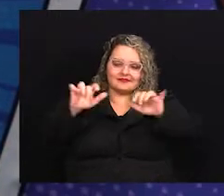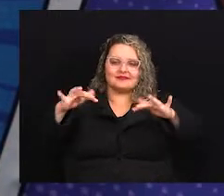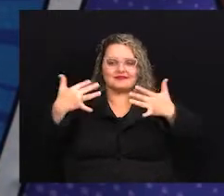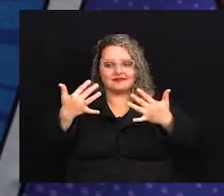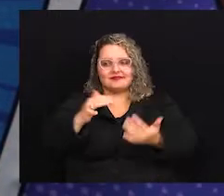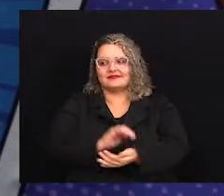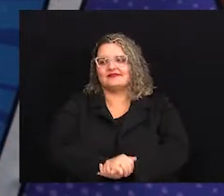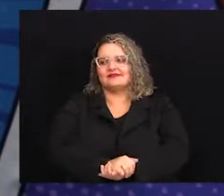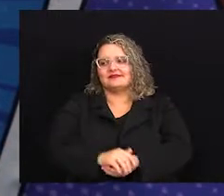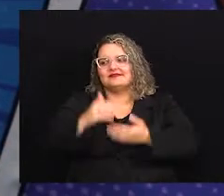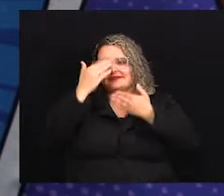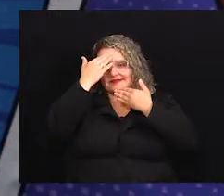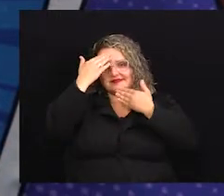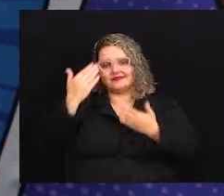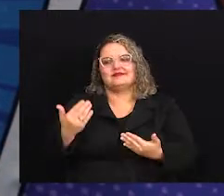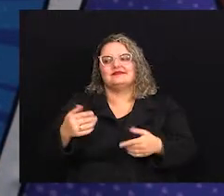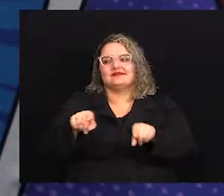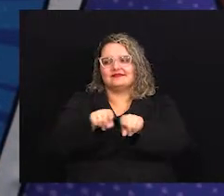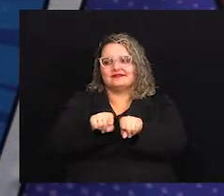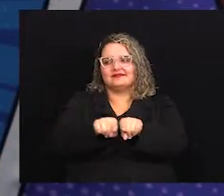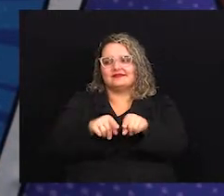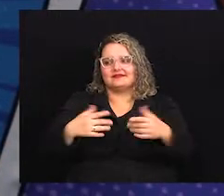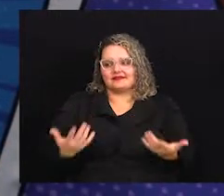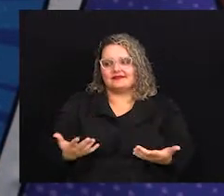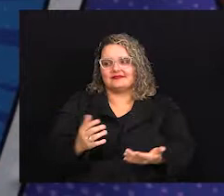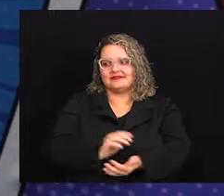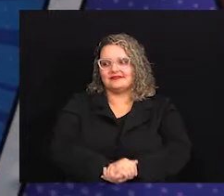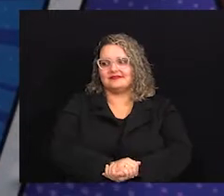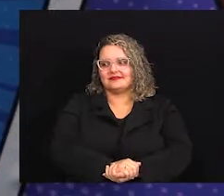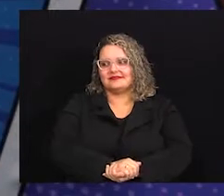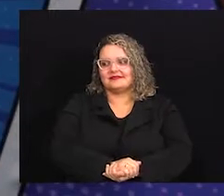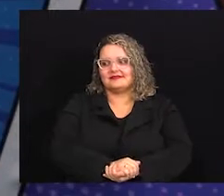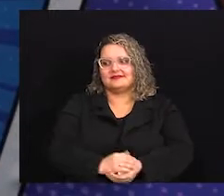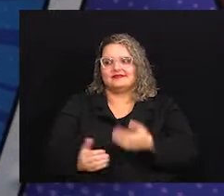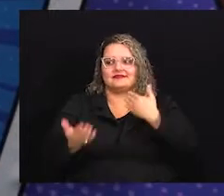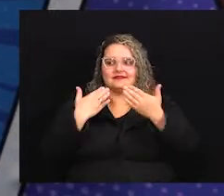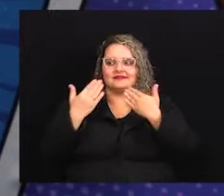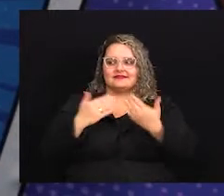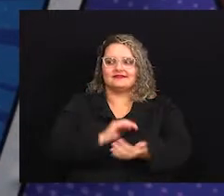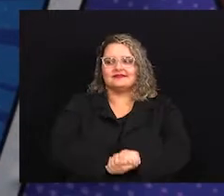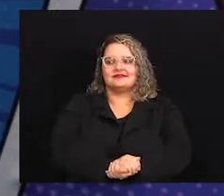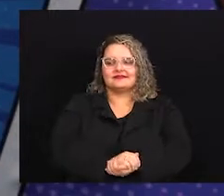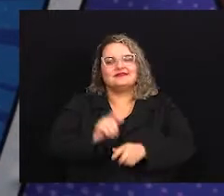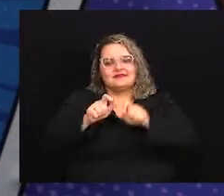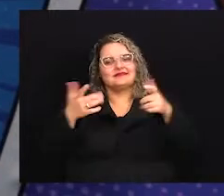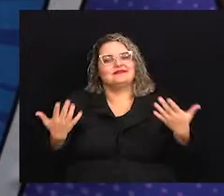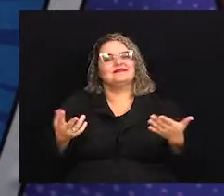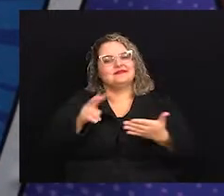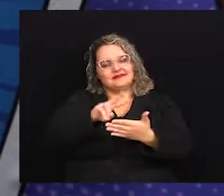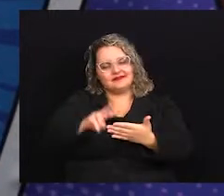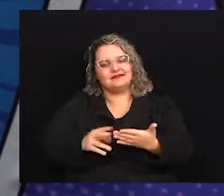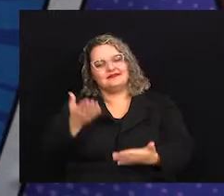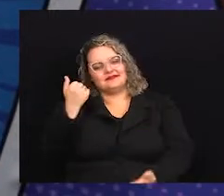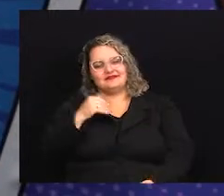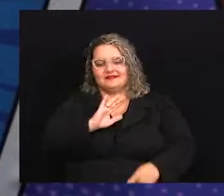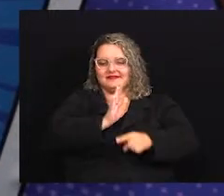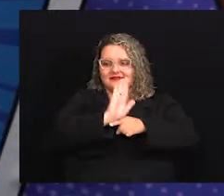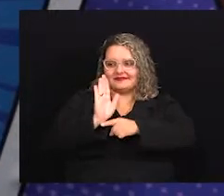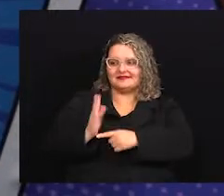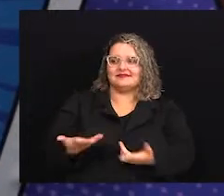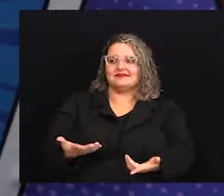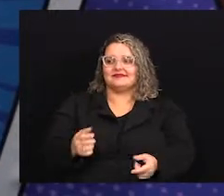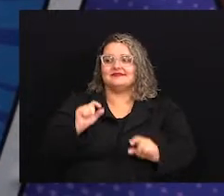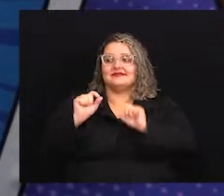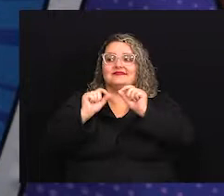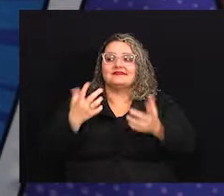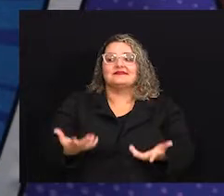público. Muito obrigada também pela conversa. E, pessoal, vamos ler, vamos ver filmes, né? O que seria